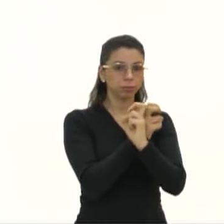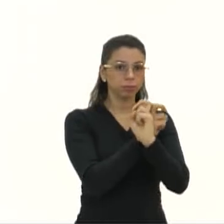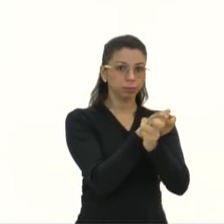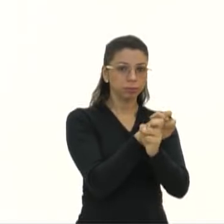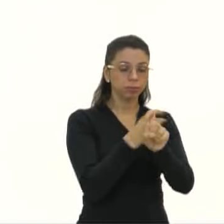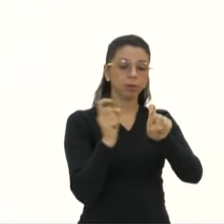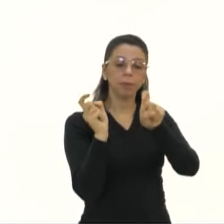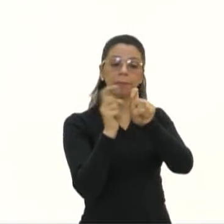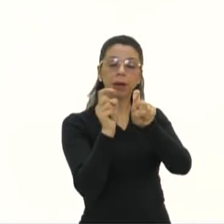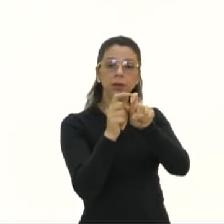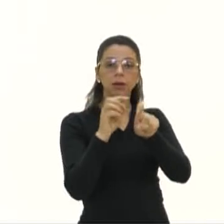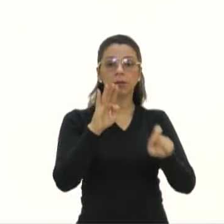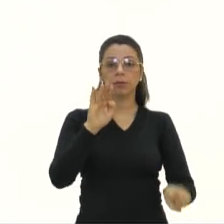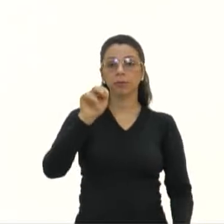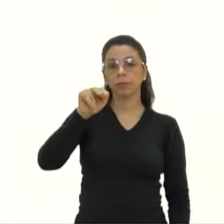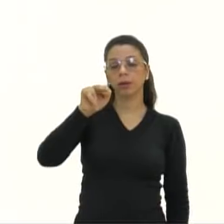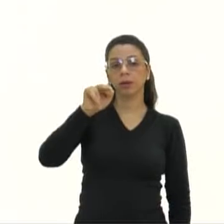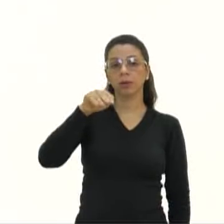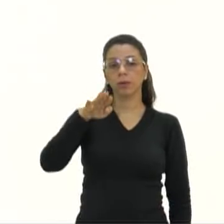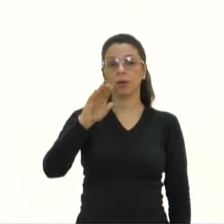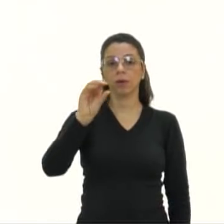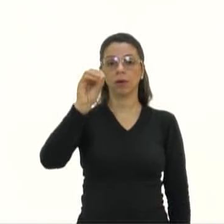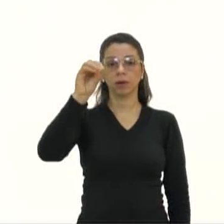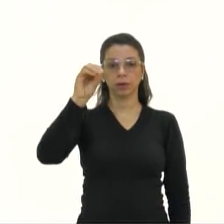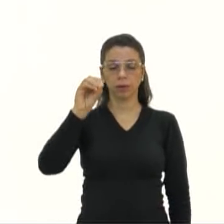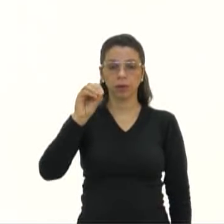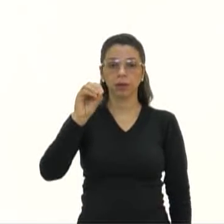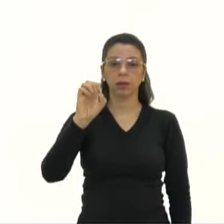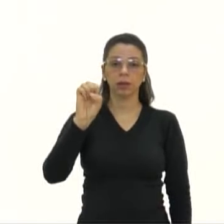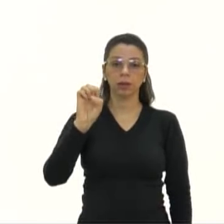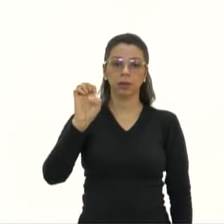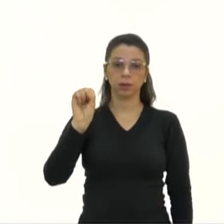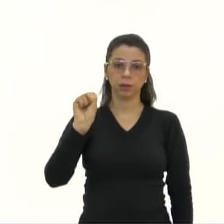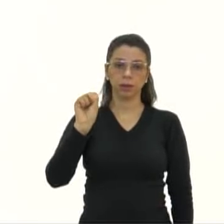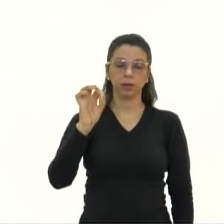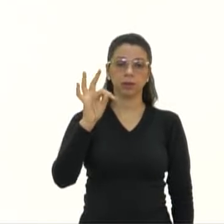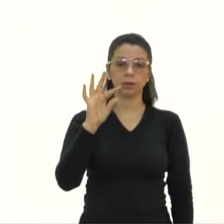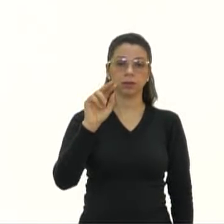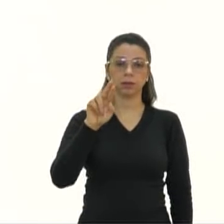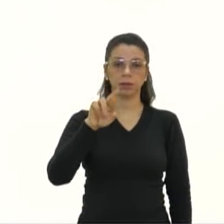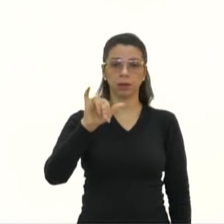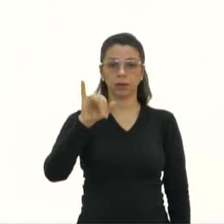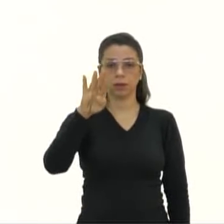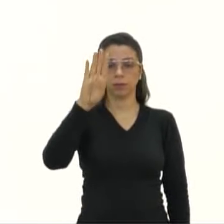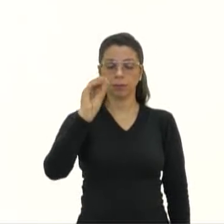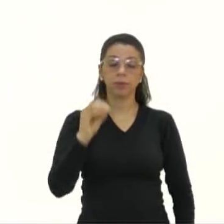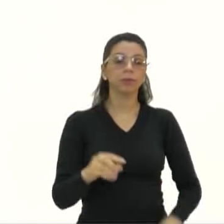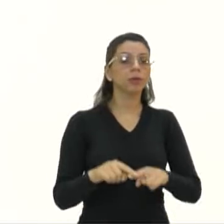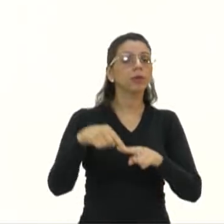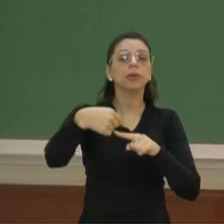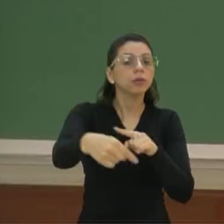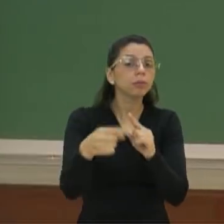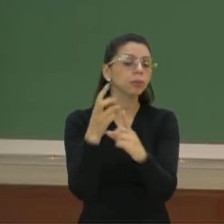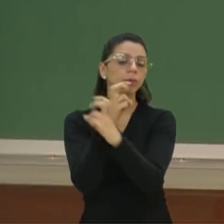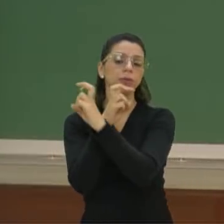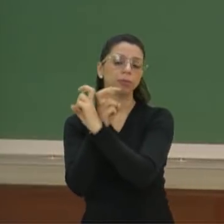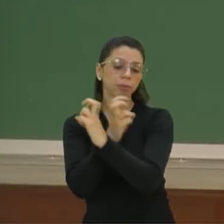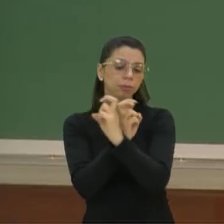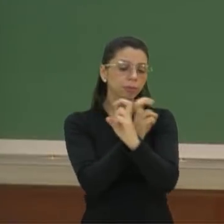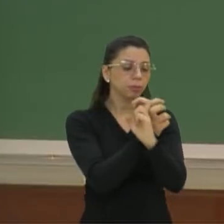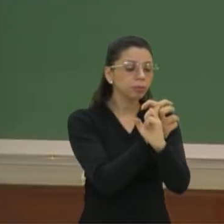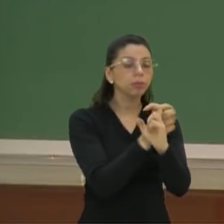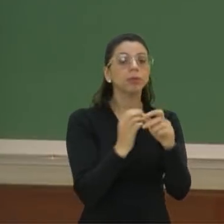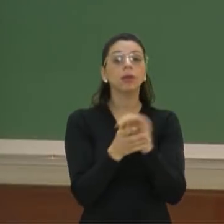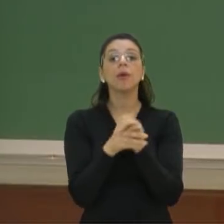Martelo, bigorna e estribo. Ganhou o número 4. E depois desses ossos, quem vai vibrar?